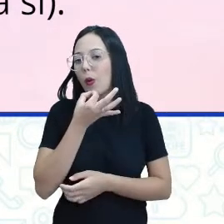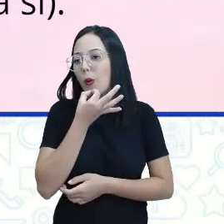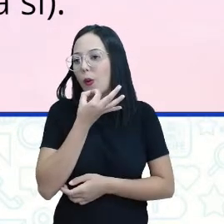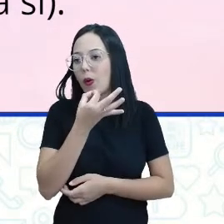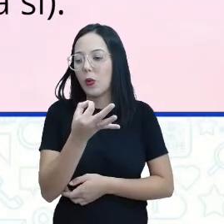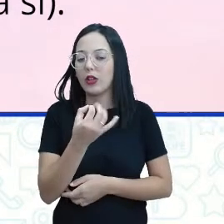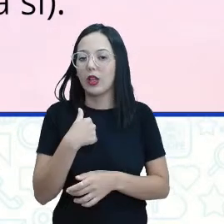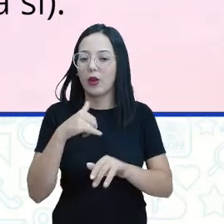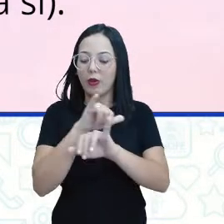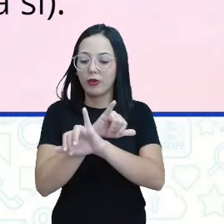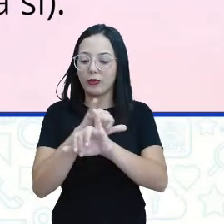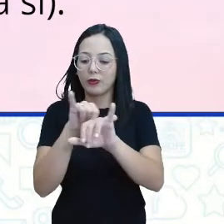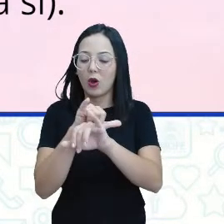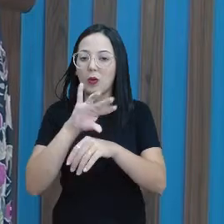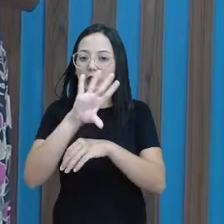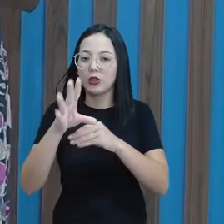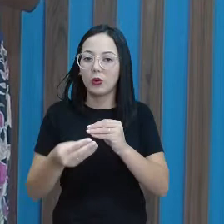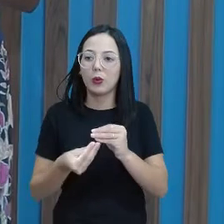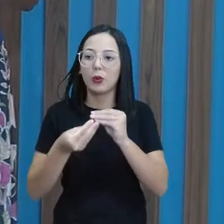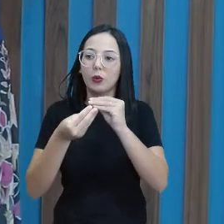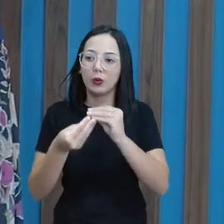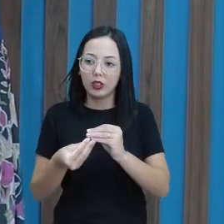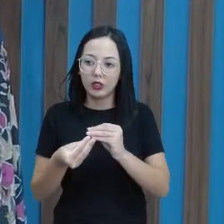dando uma informação acessória